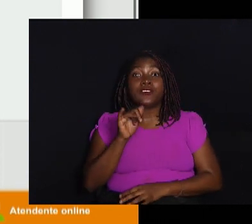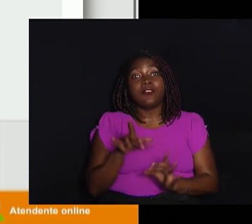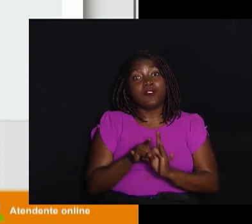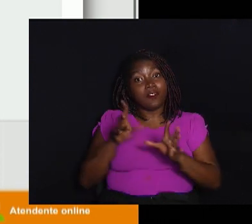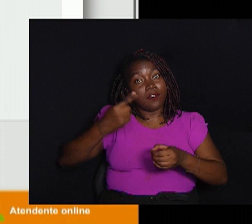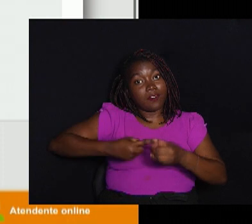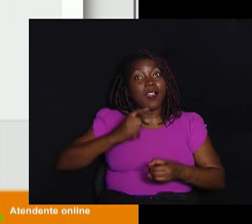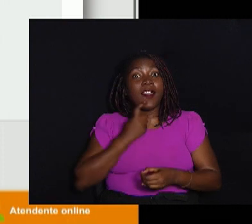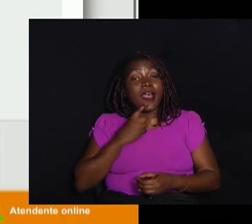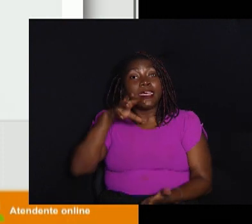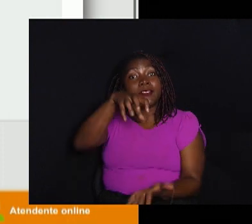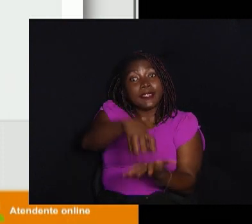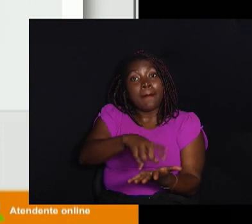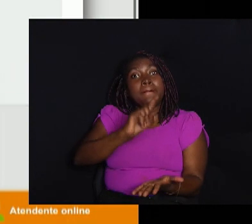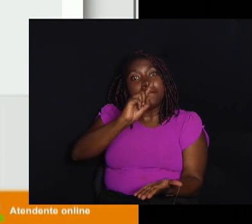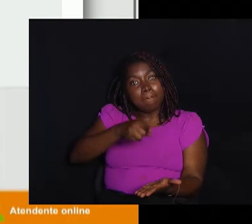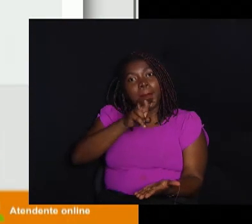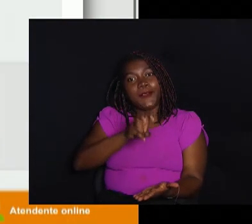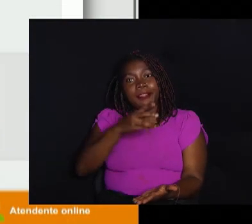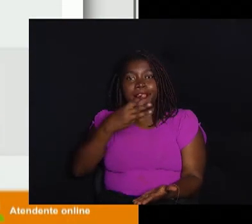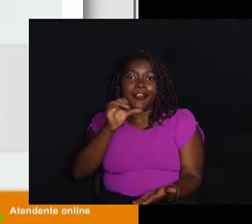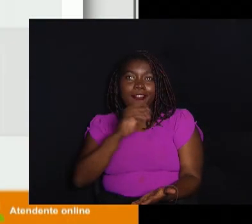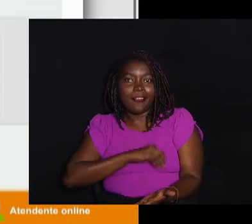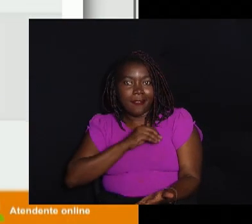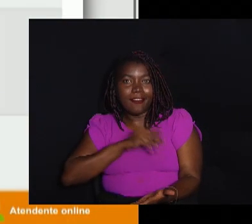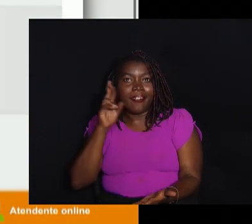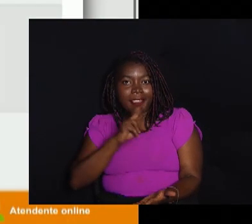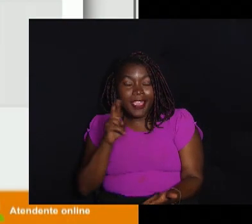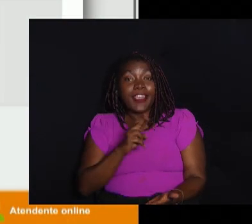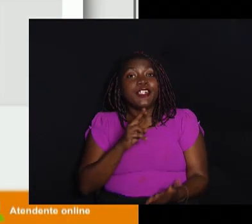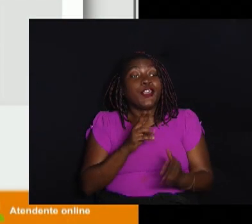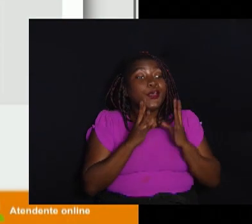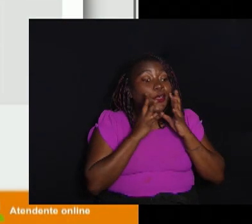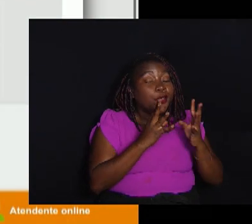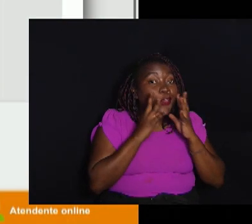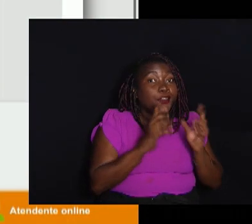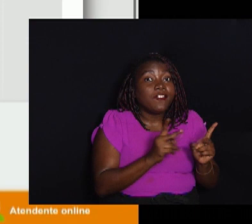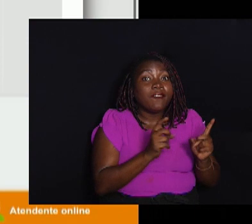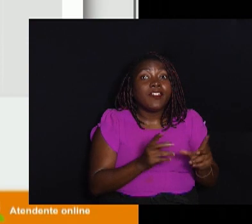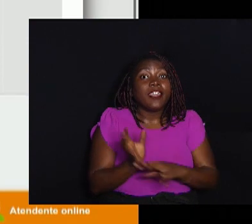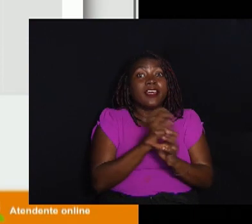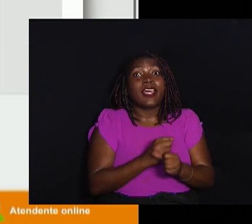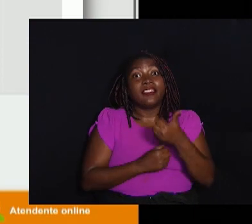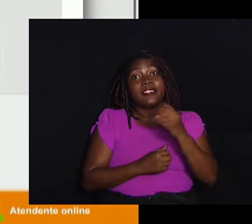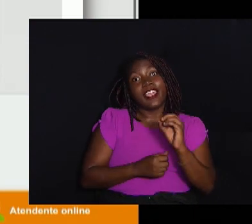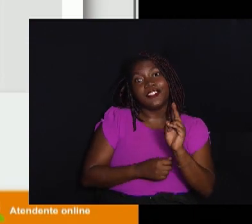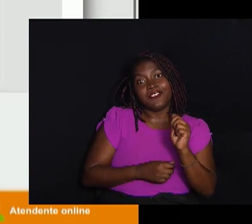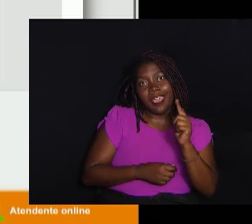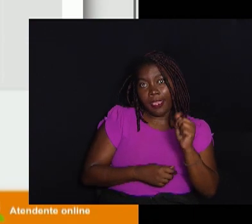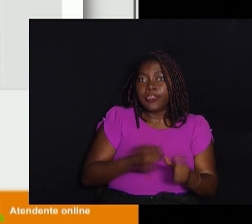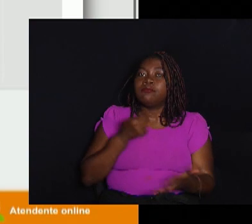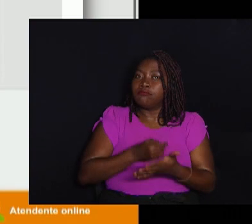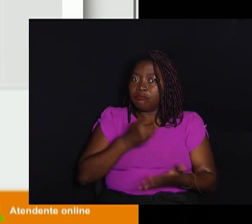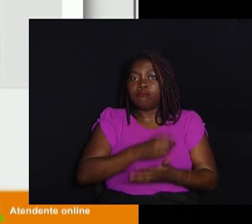no centro, R$ 1.539. Consultor de vendas, são 10 vagas. Precisa ter um ensino médio